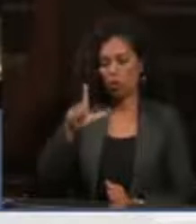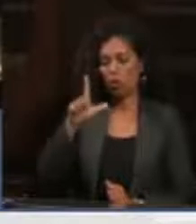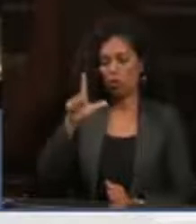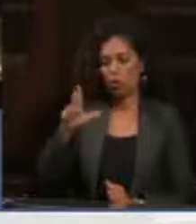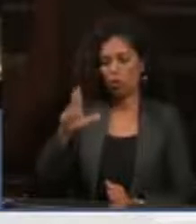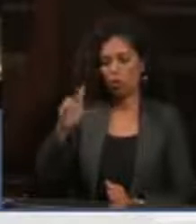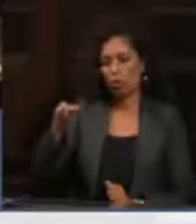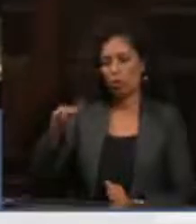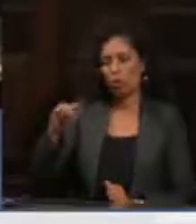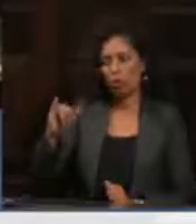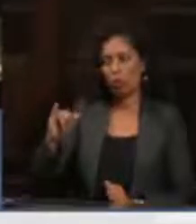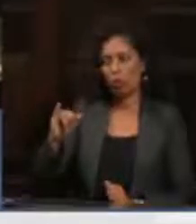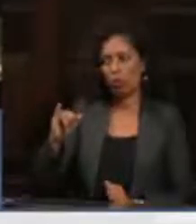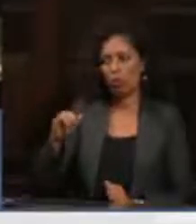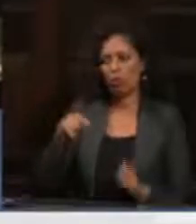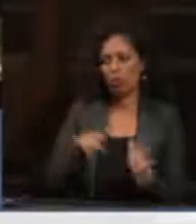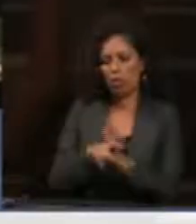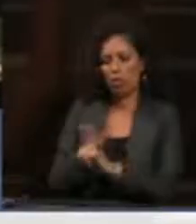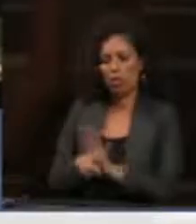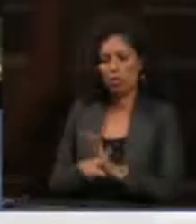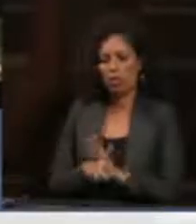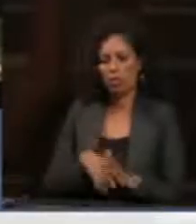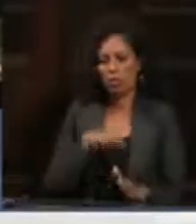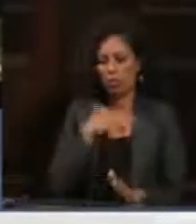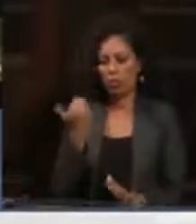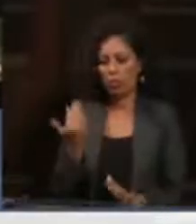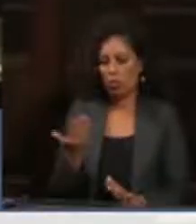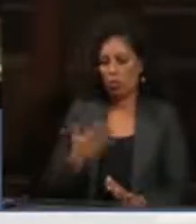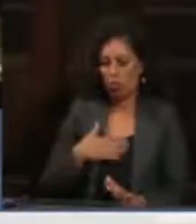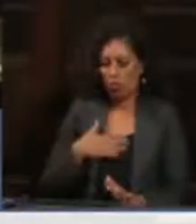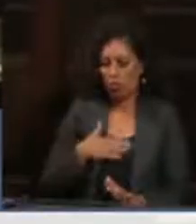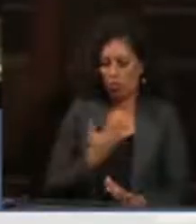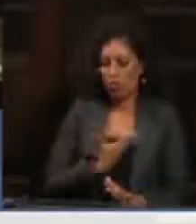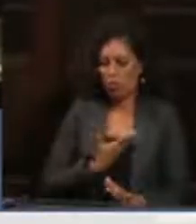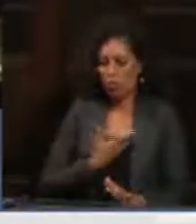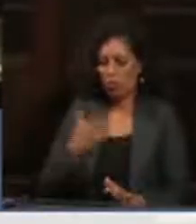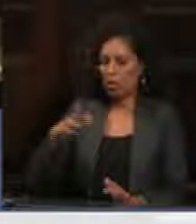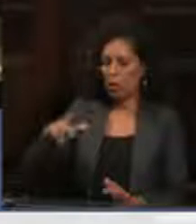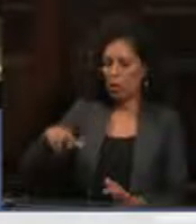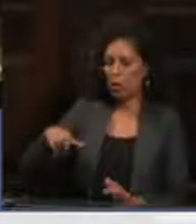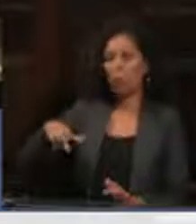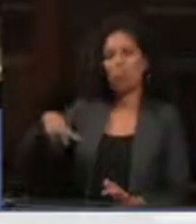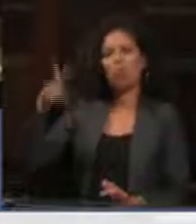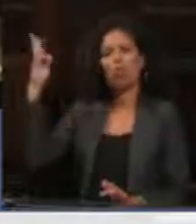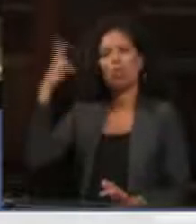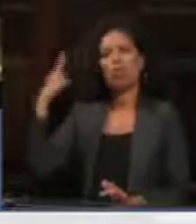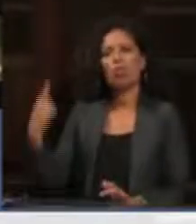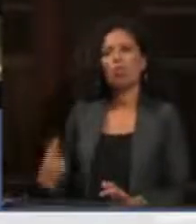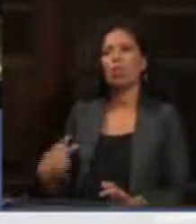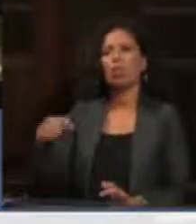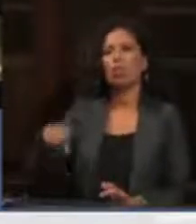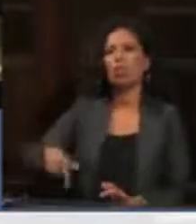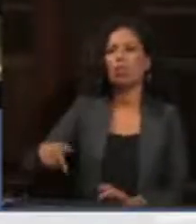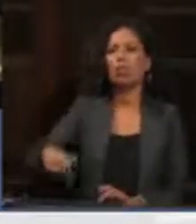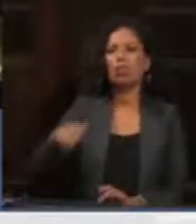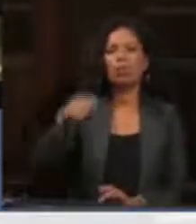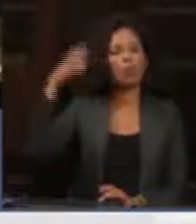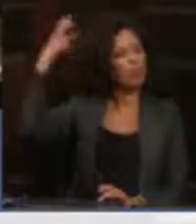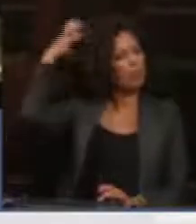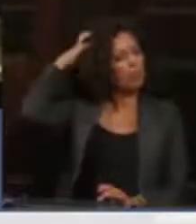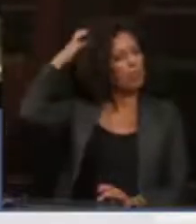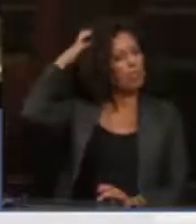da minha companheira, amiga, irmã, ex-vereadora dessa cidade, Marielle Franco.